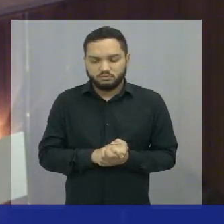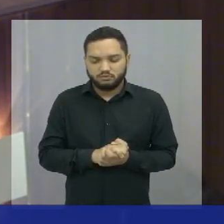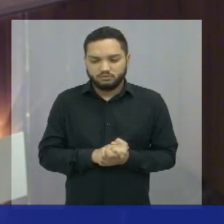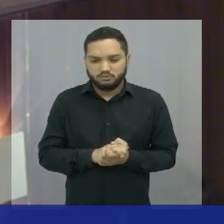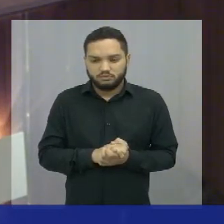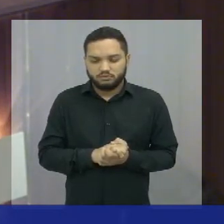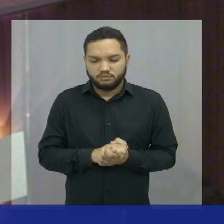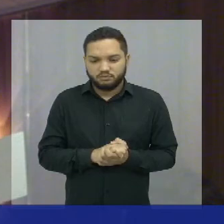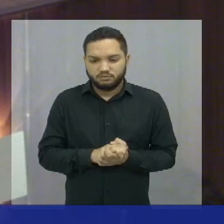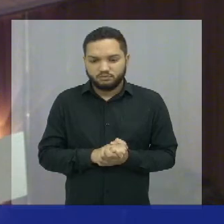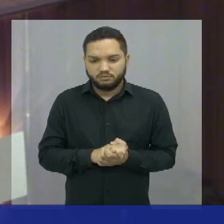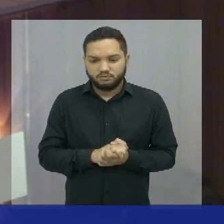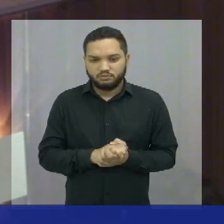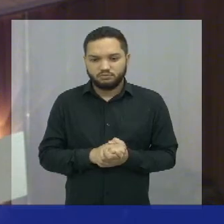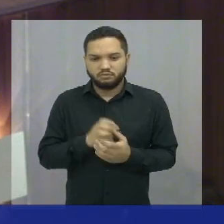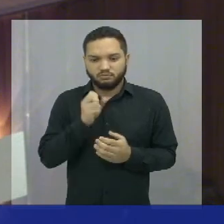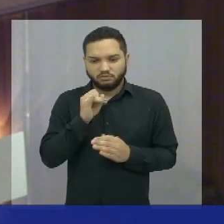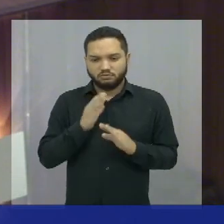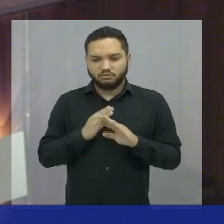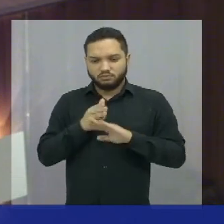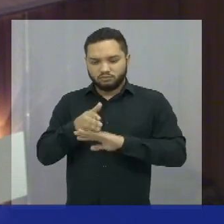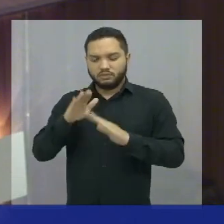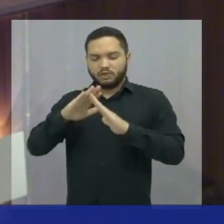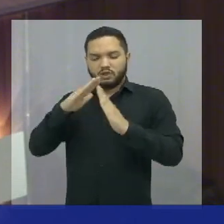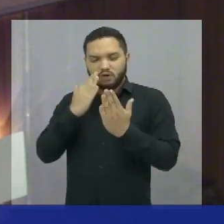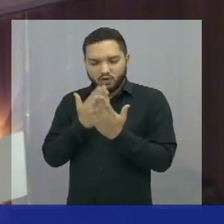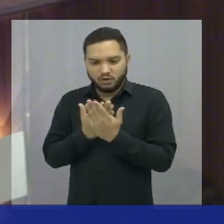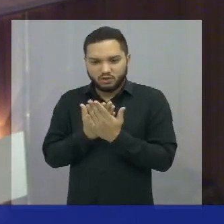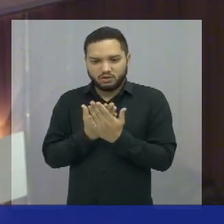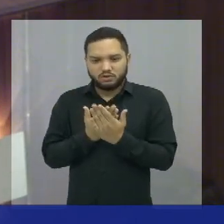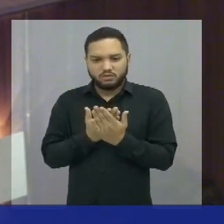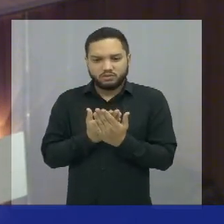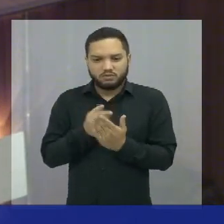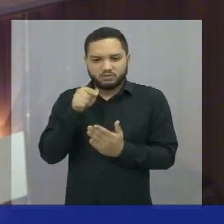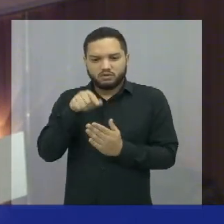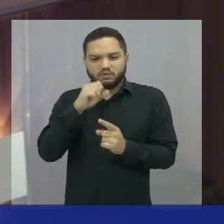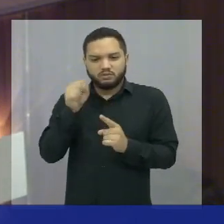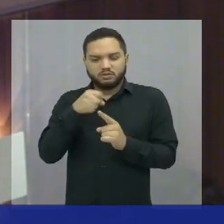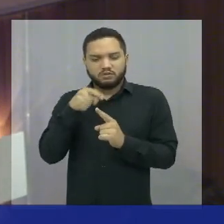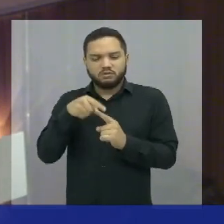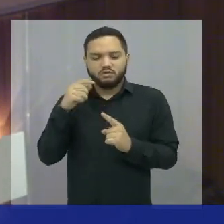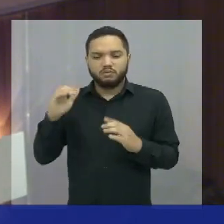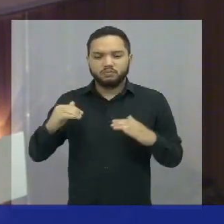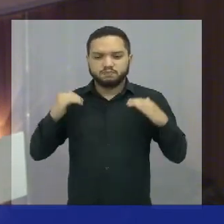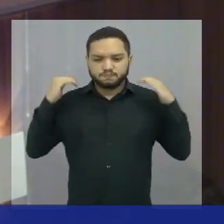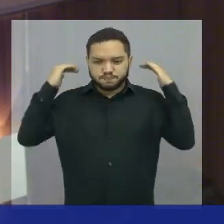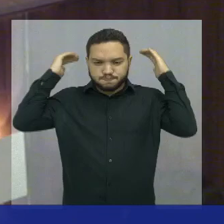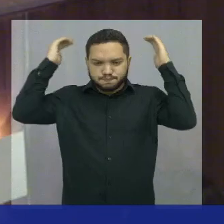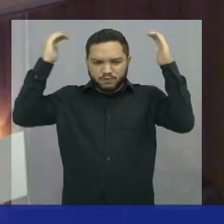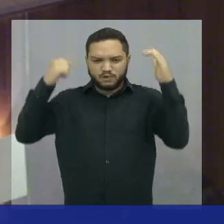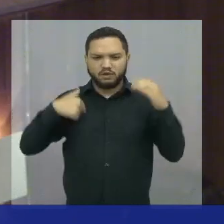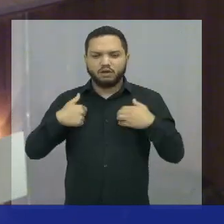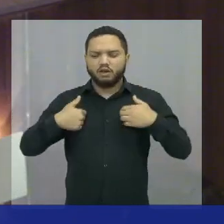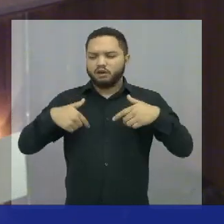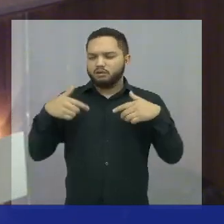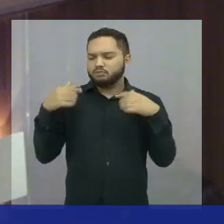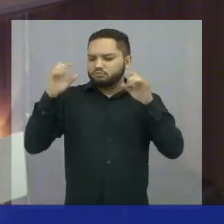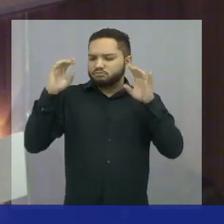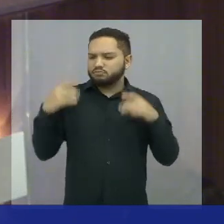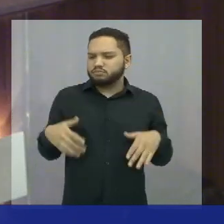Olha, entrar numa escola é uma nobreza social tão grande, eu não quero privilégio nem paparicação,